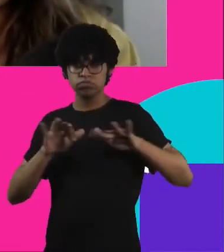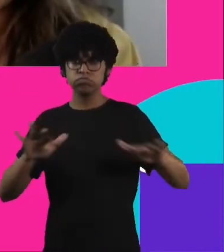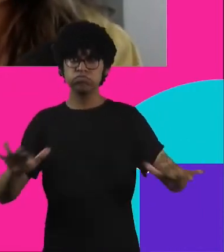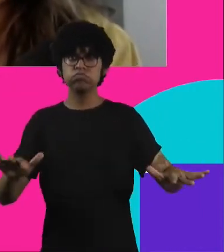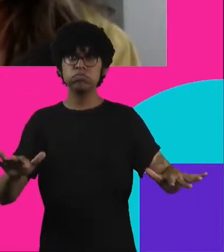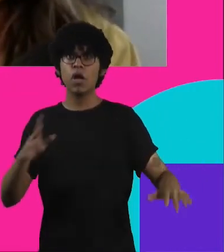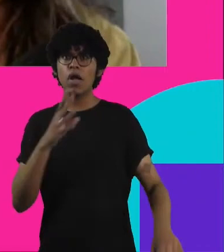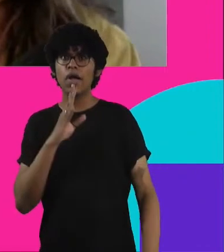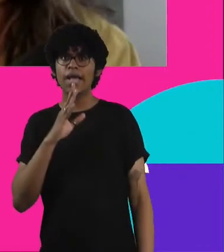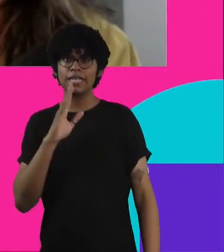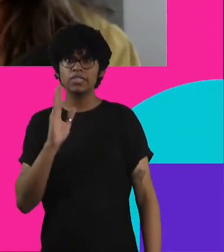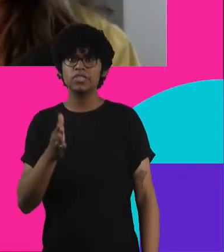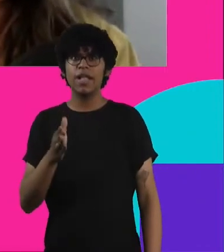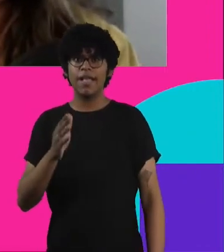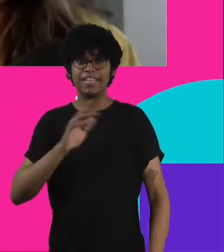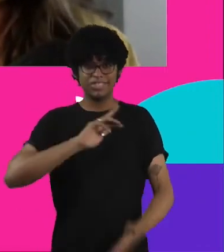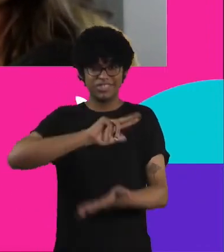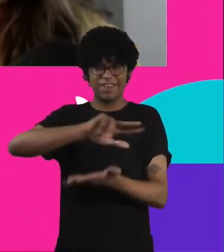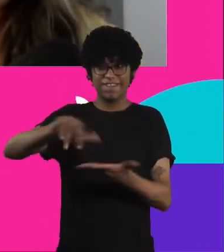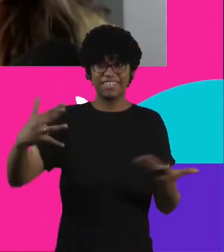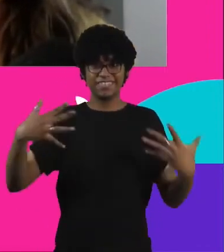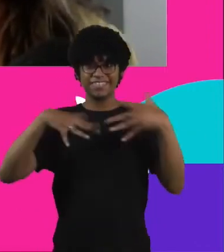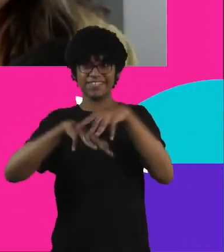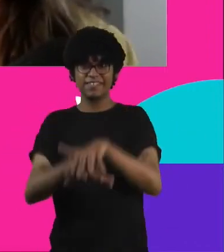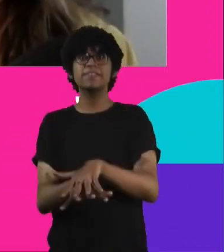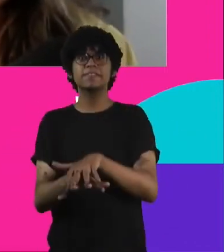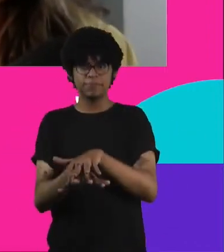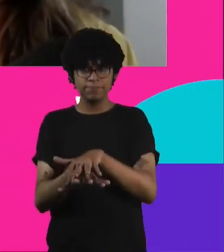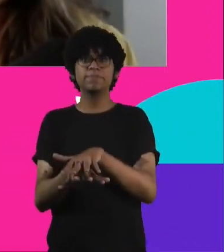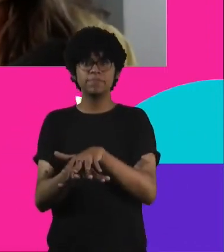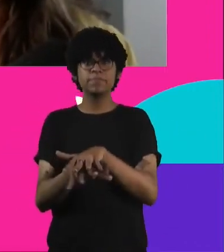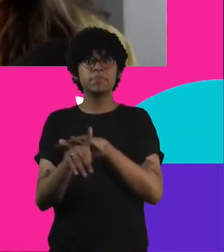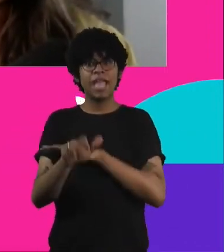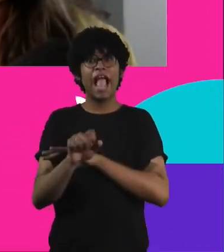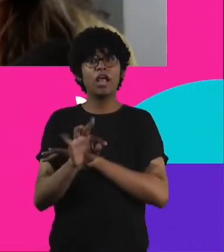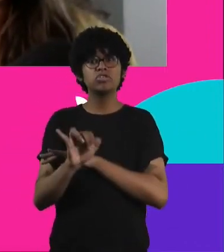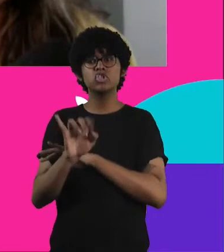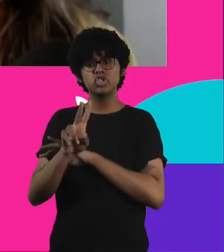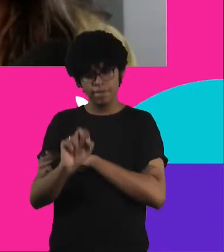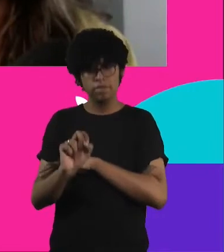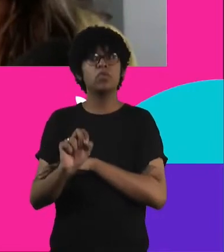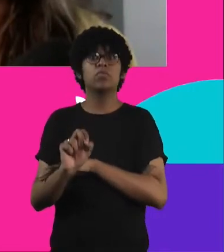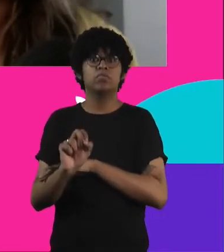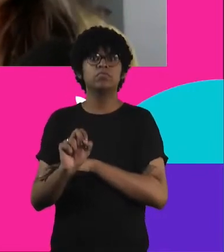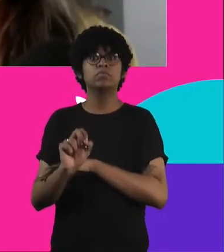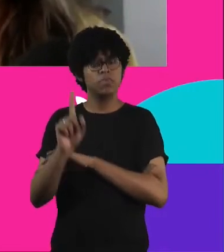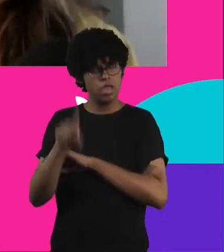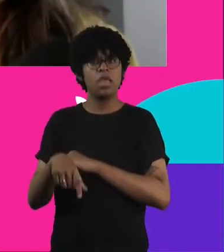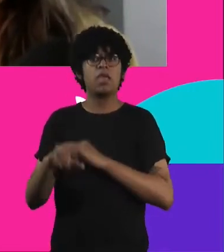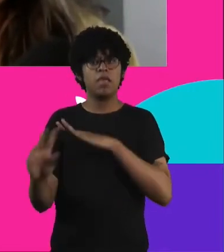sendo preocupado com a questão da diversidade e inclusão como um verdadeiro ativo intangível das empresas e também